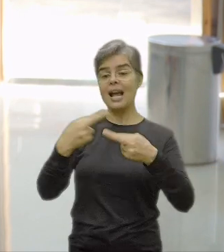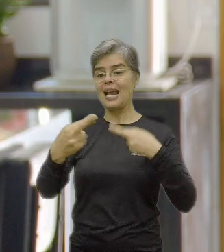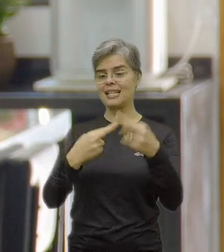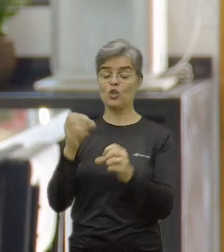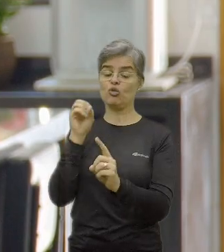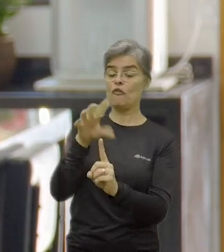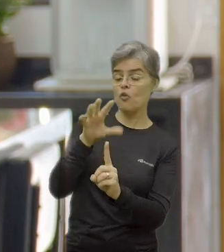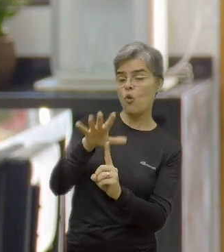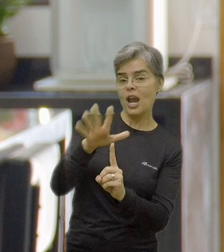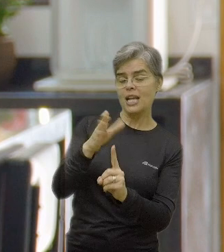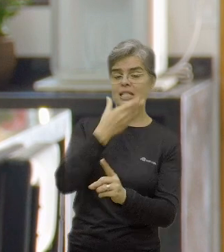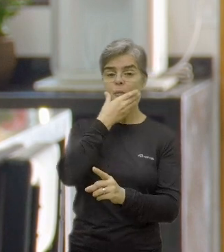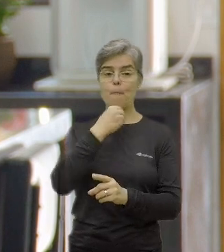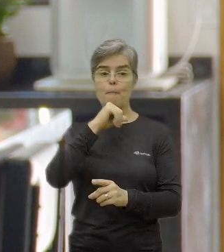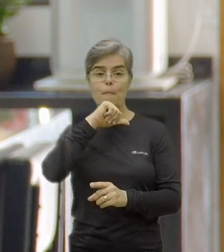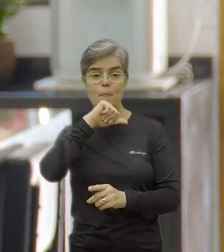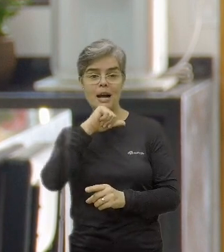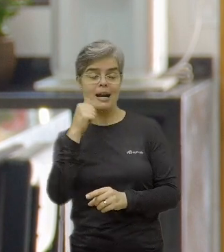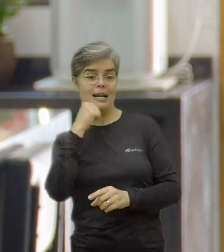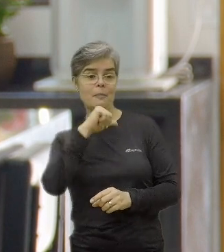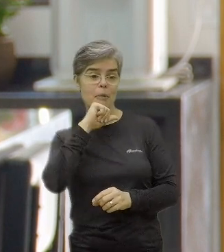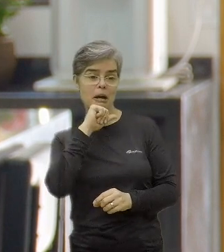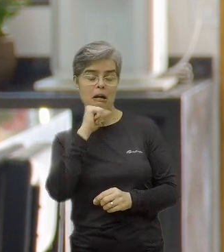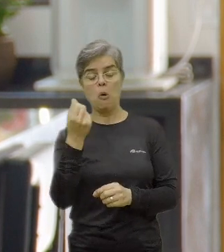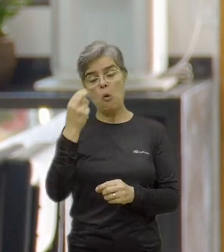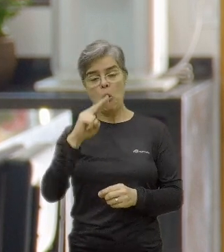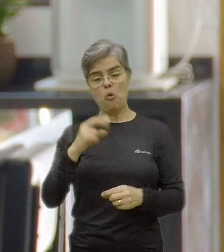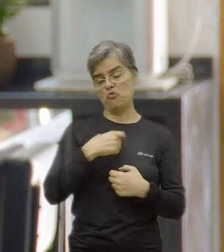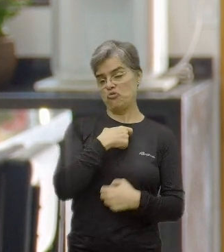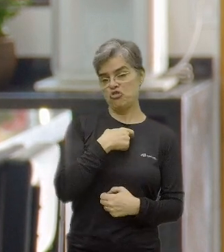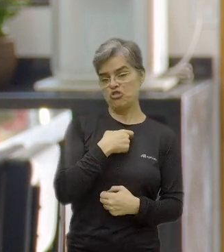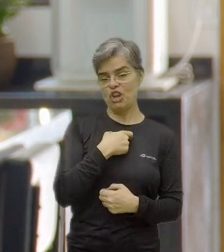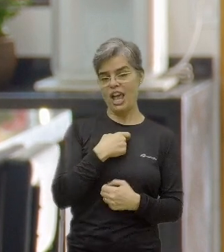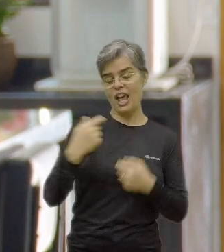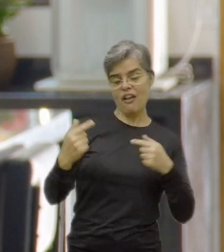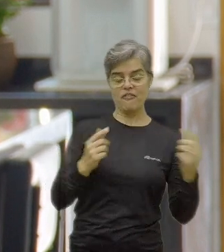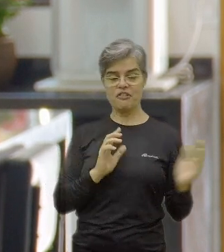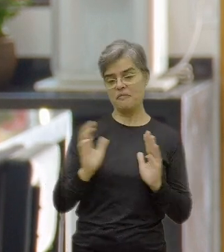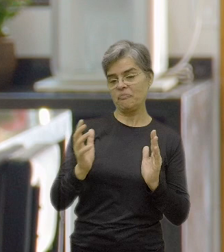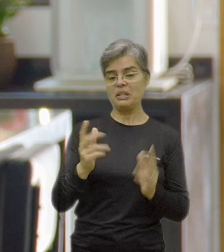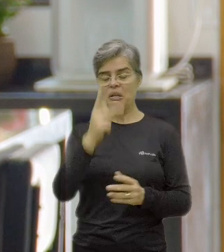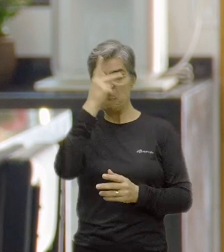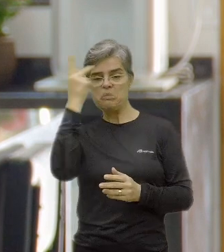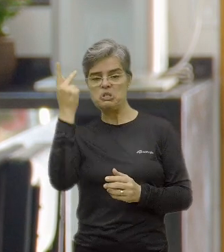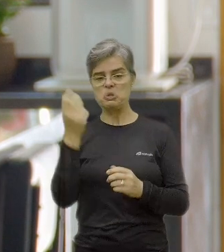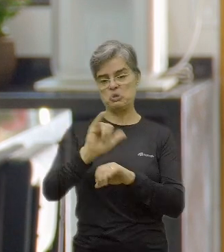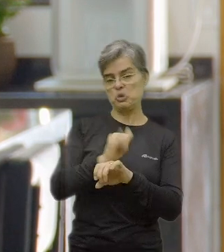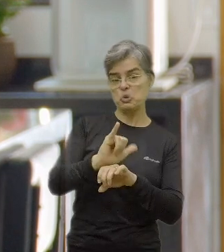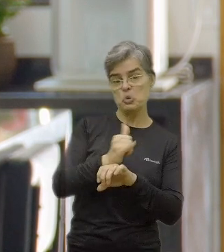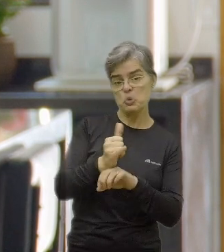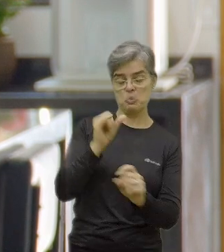temos, seja pais e filhos, seja patrão e empregado, seja influenciadores